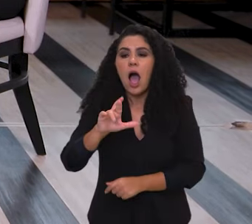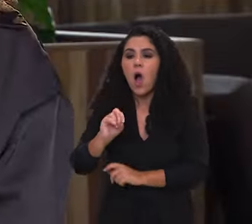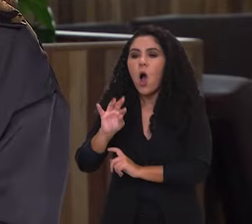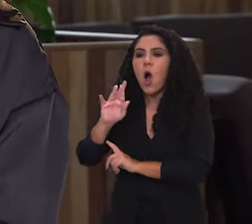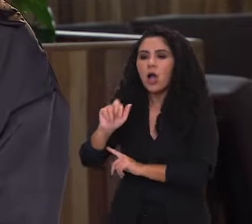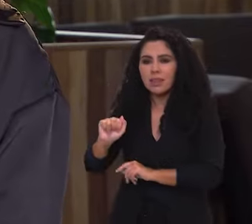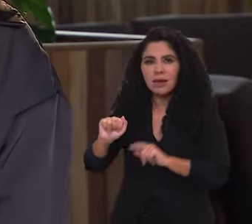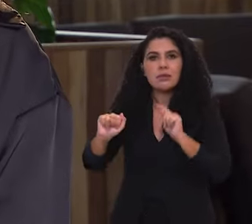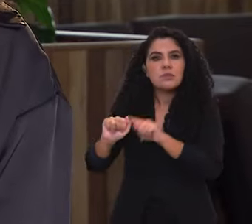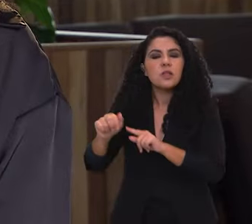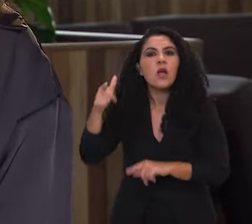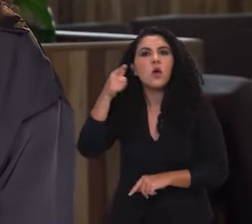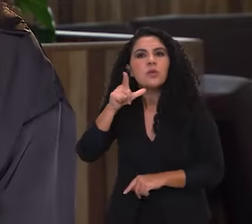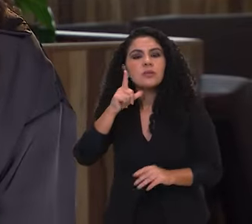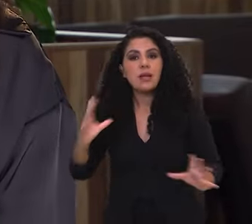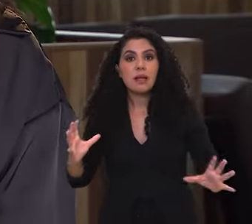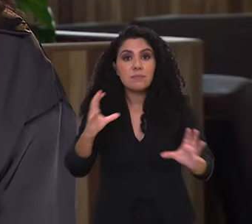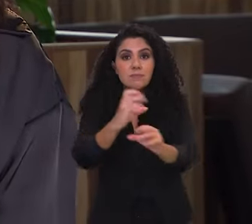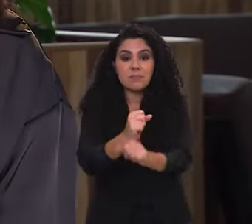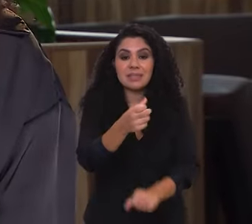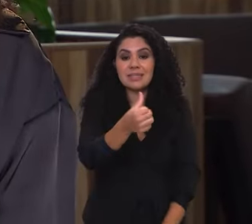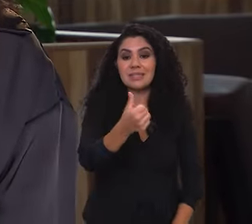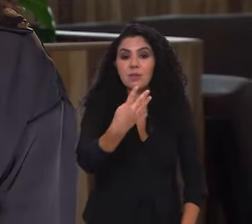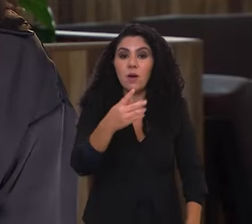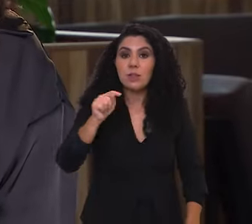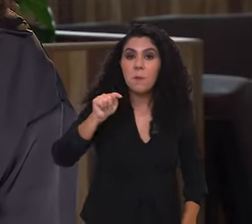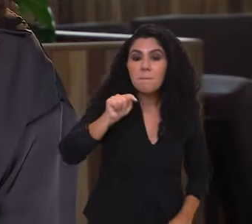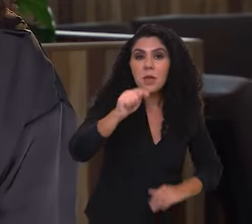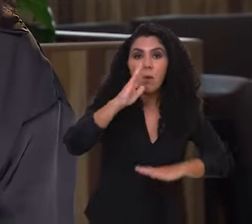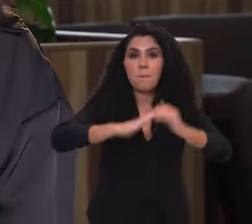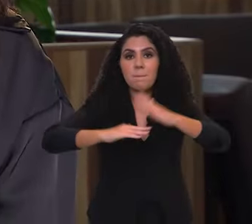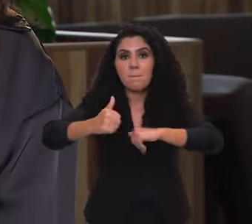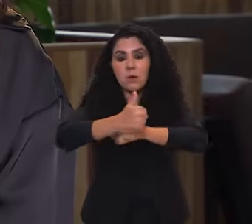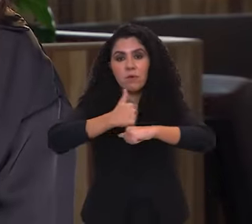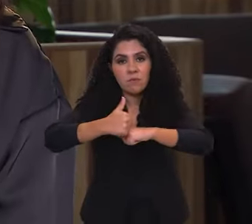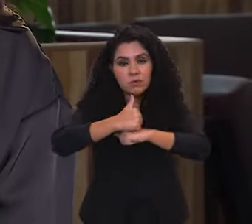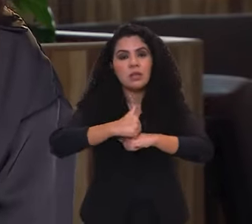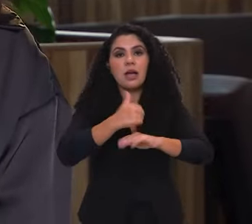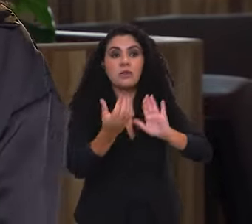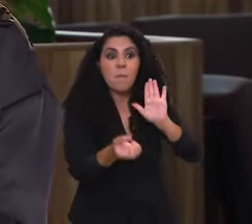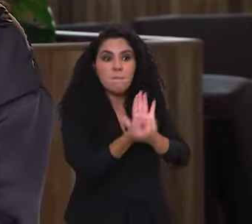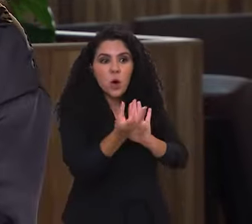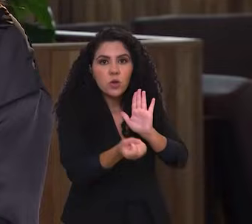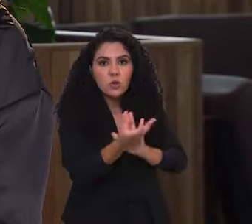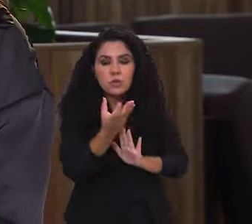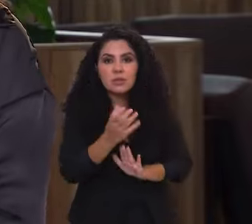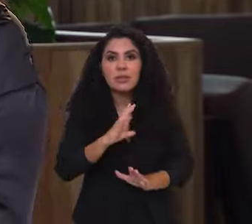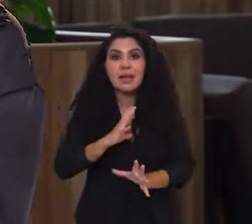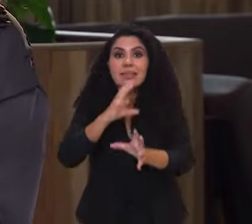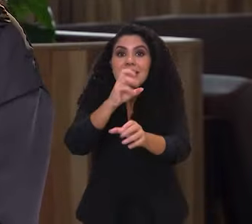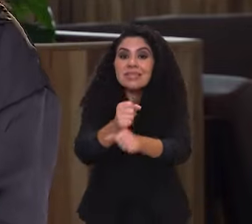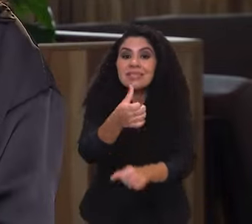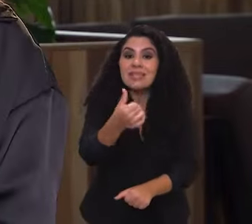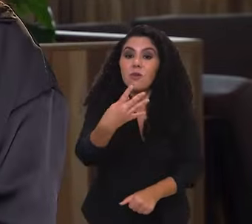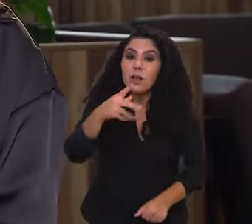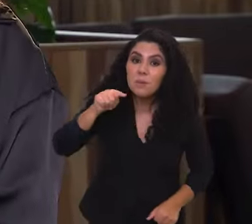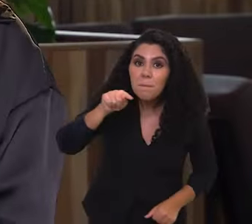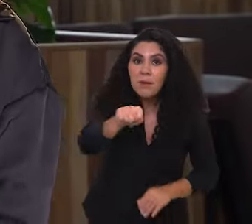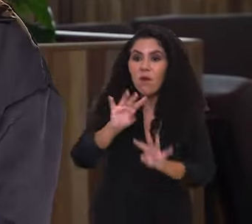atingem diretamente 64 mil produtores, ou seja, são 64 mil pessoas,